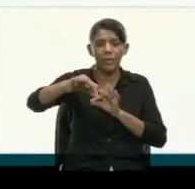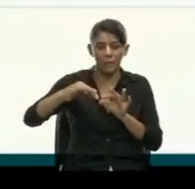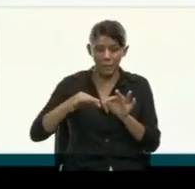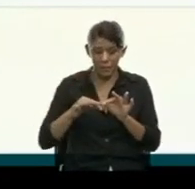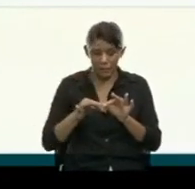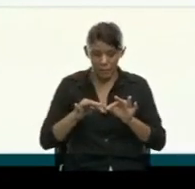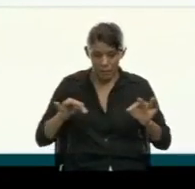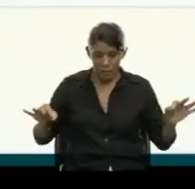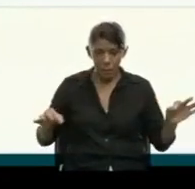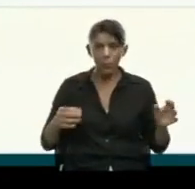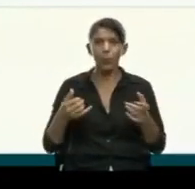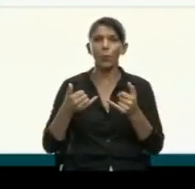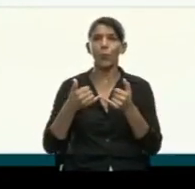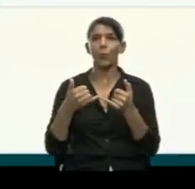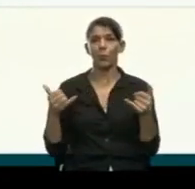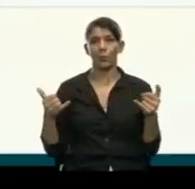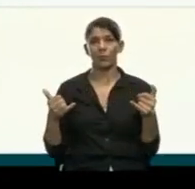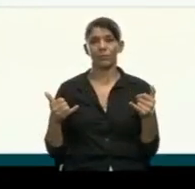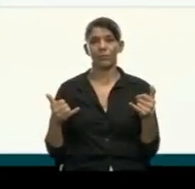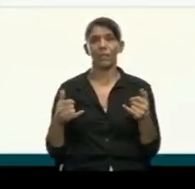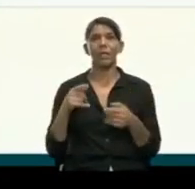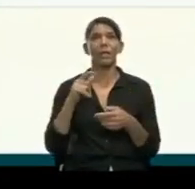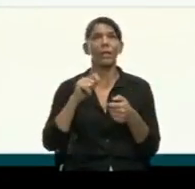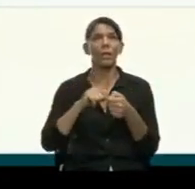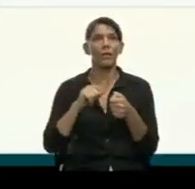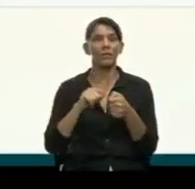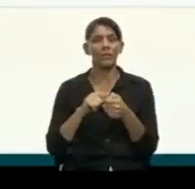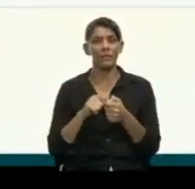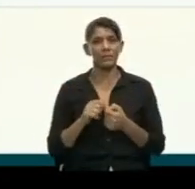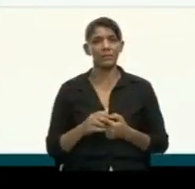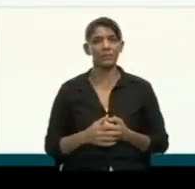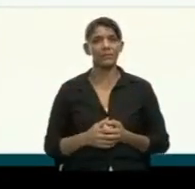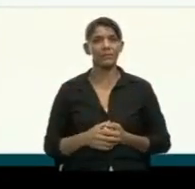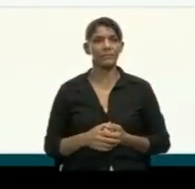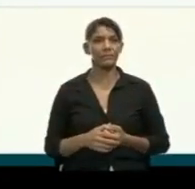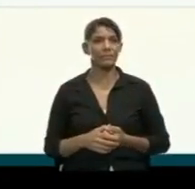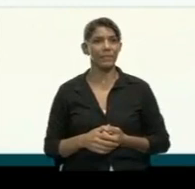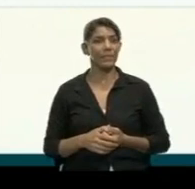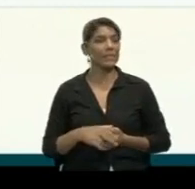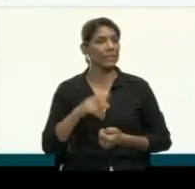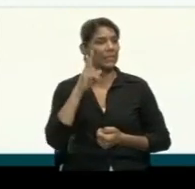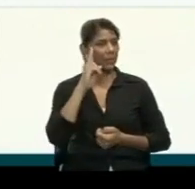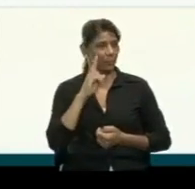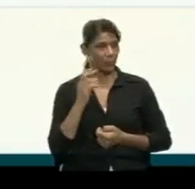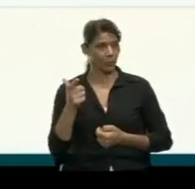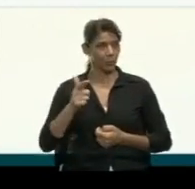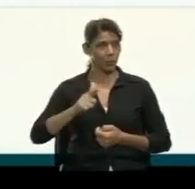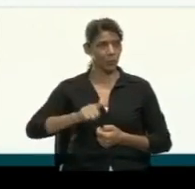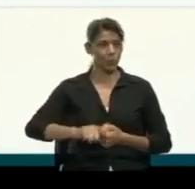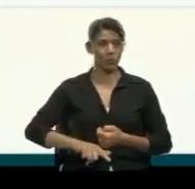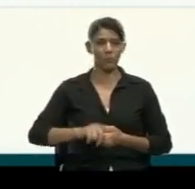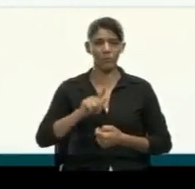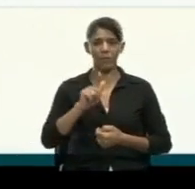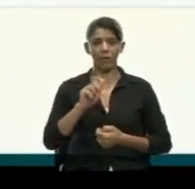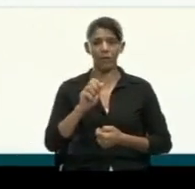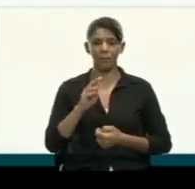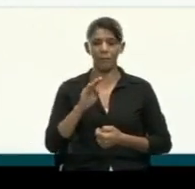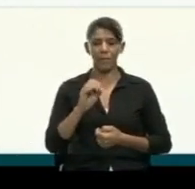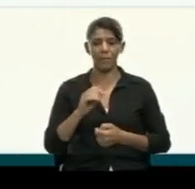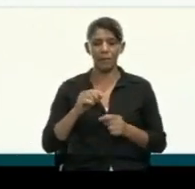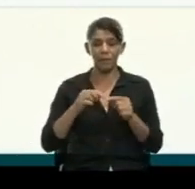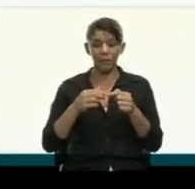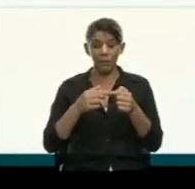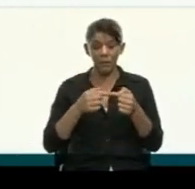externa da parede. Então ele fez uma locação pela face externa, tá? Lembrando novamente, gabarito sempre em